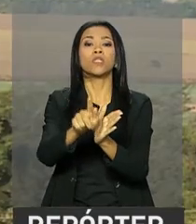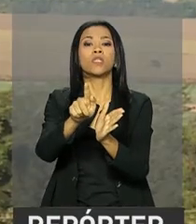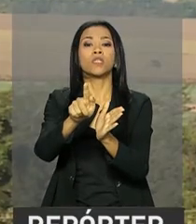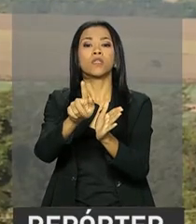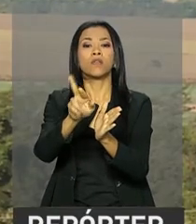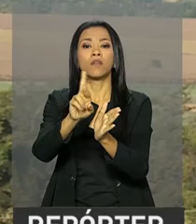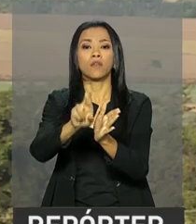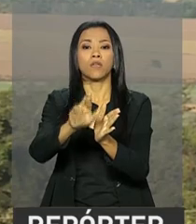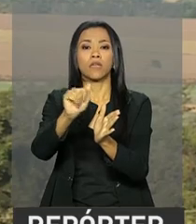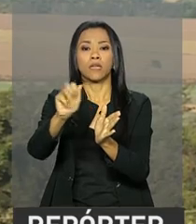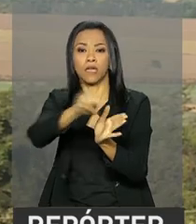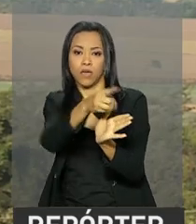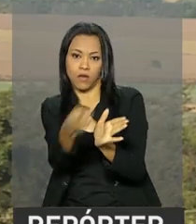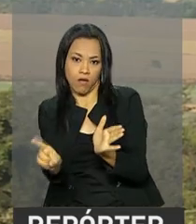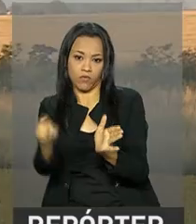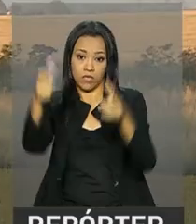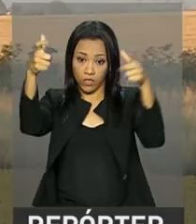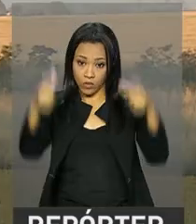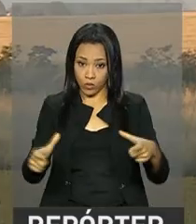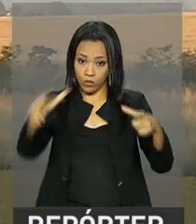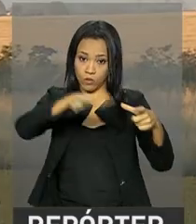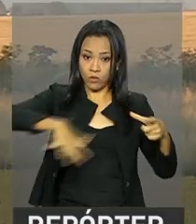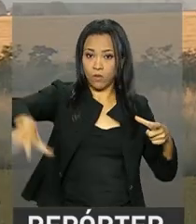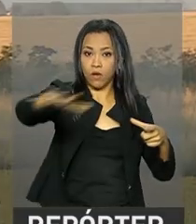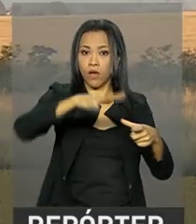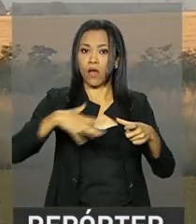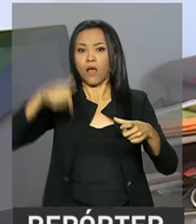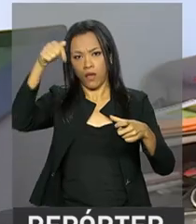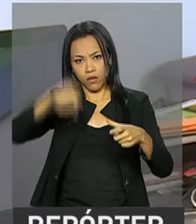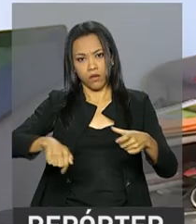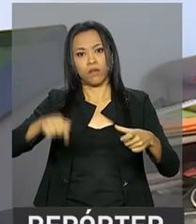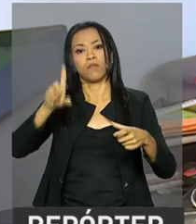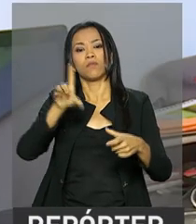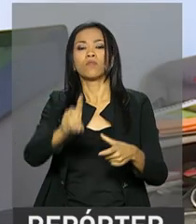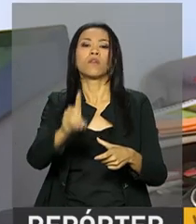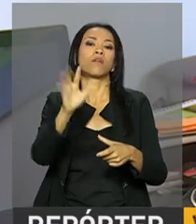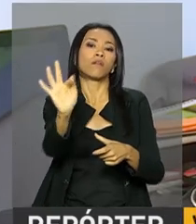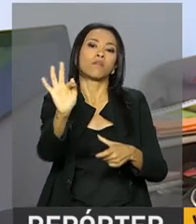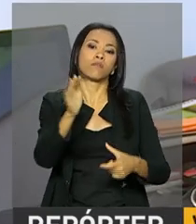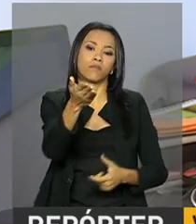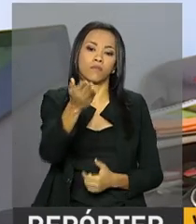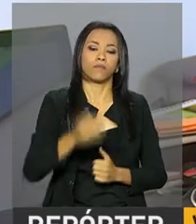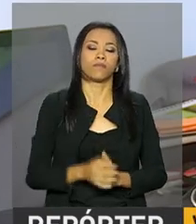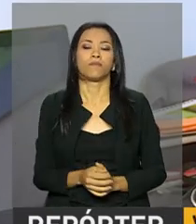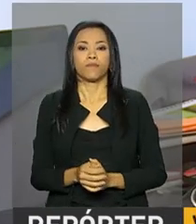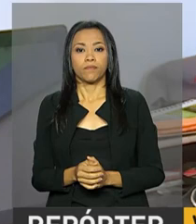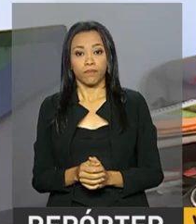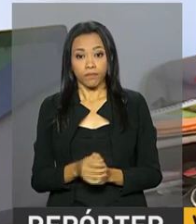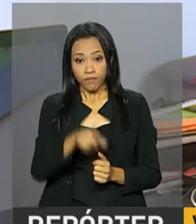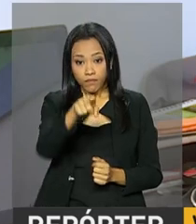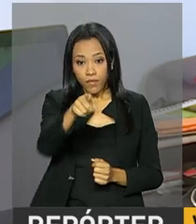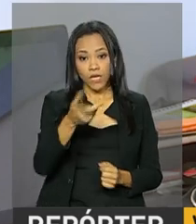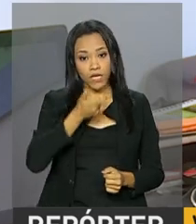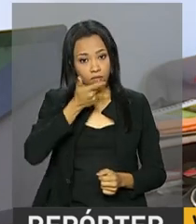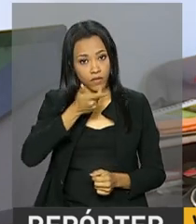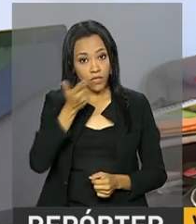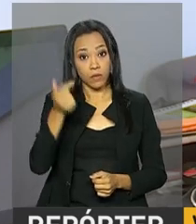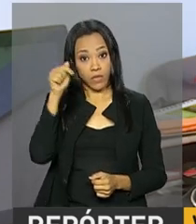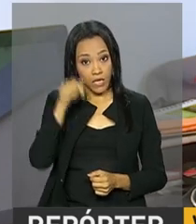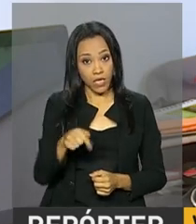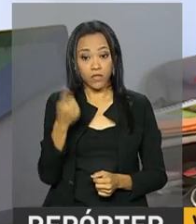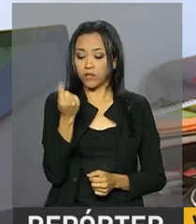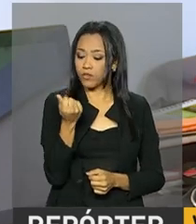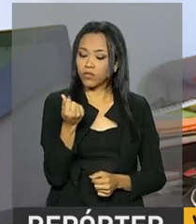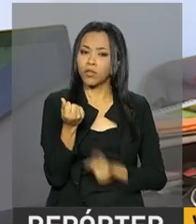nesse complexo agroindustrial do Distrito Federal. Esse dinheiro ele é estritamente para nós